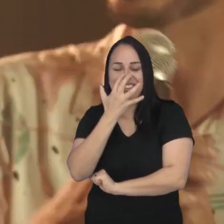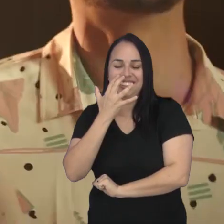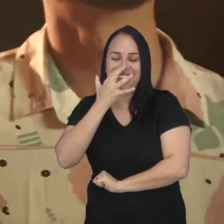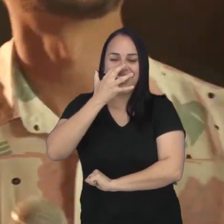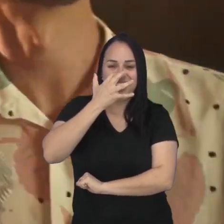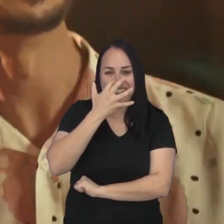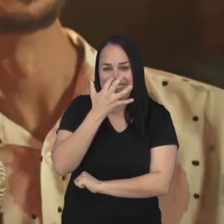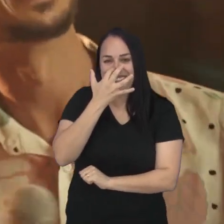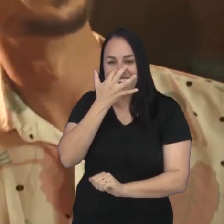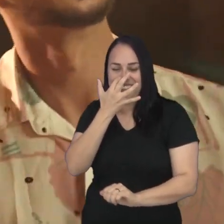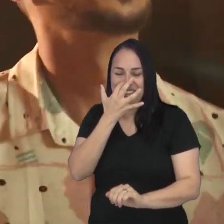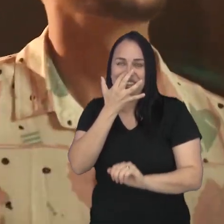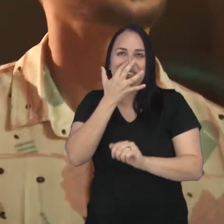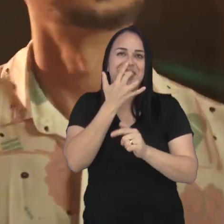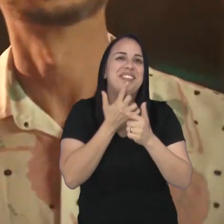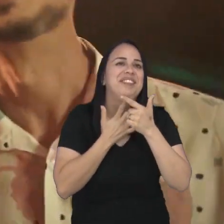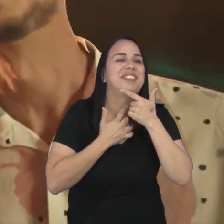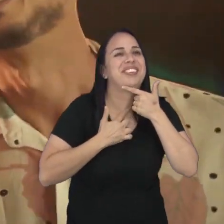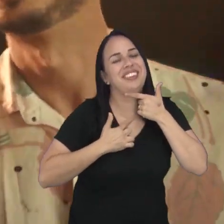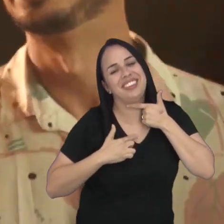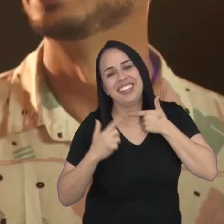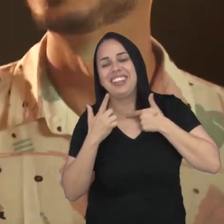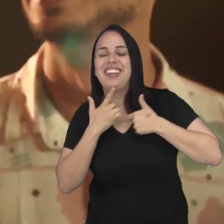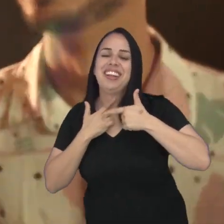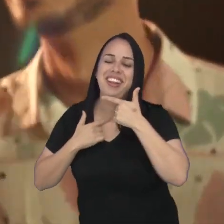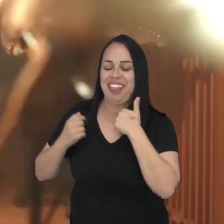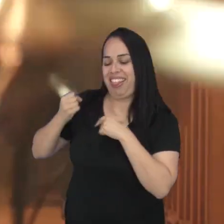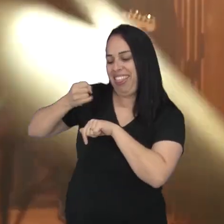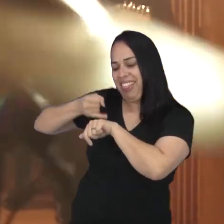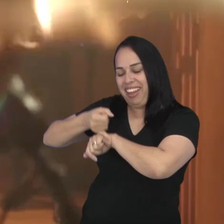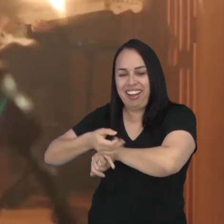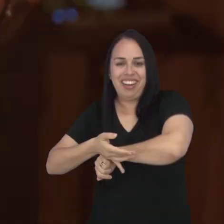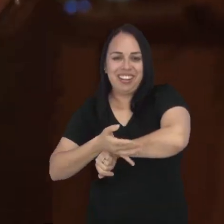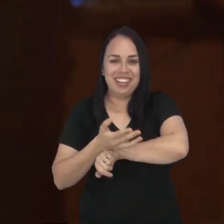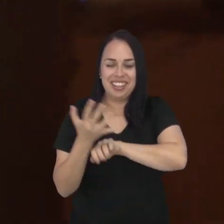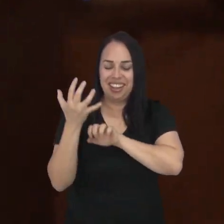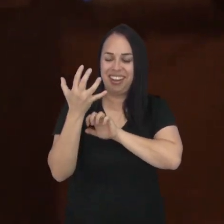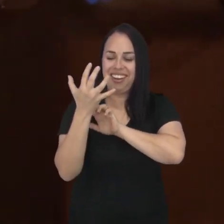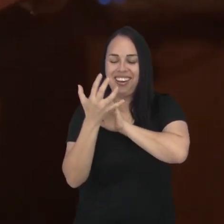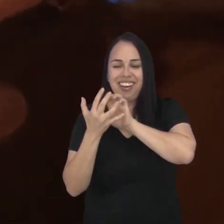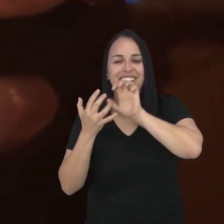paralisei. Quem me dera todo dia se eu tivesse esse